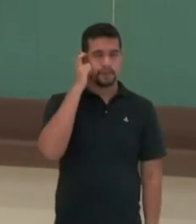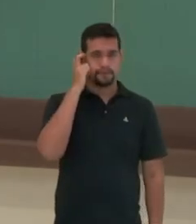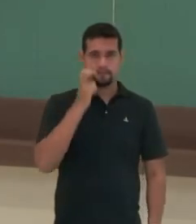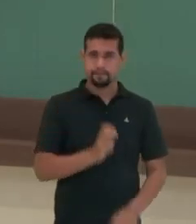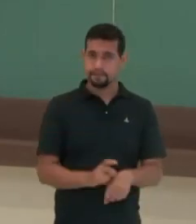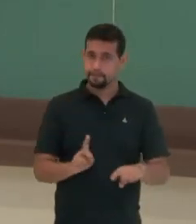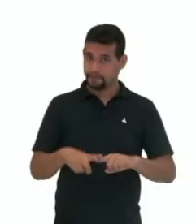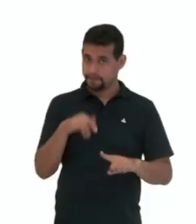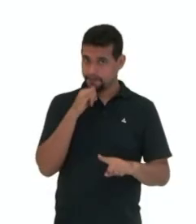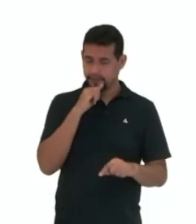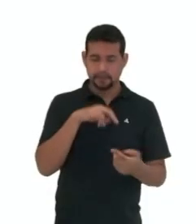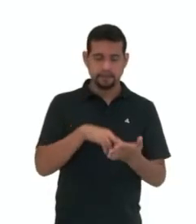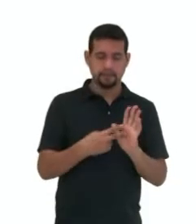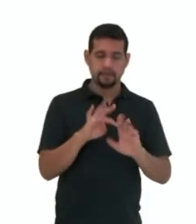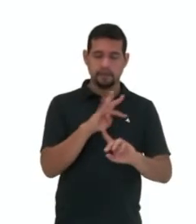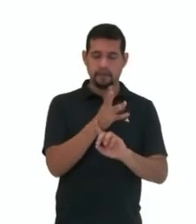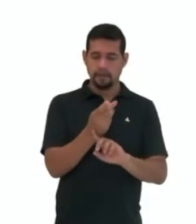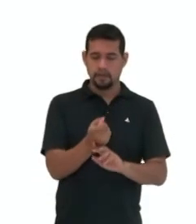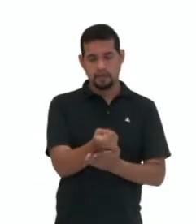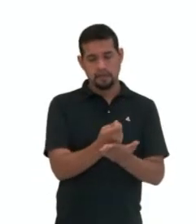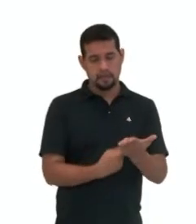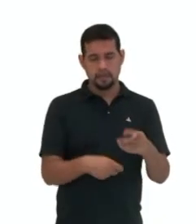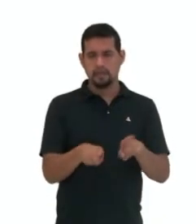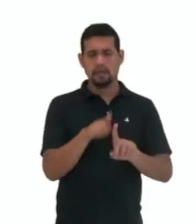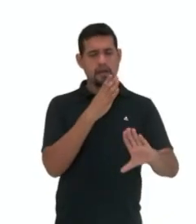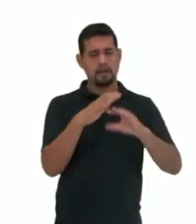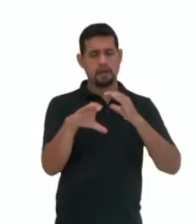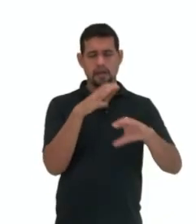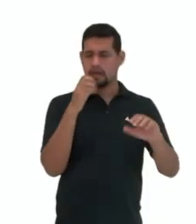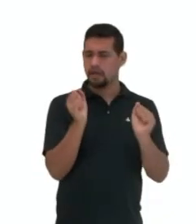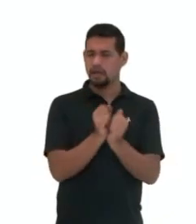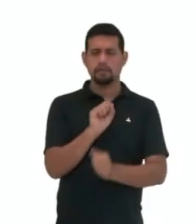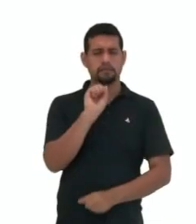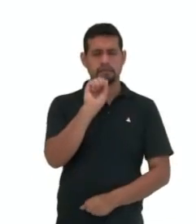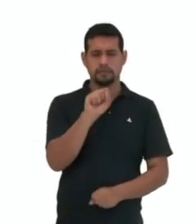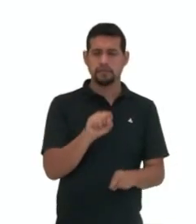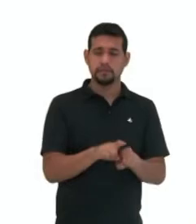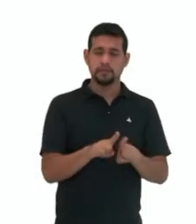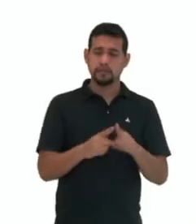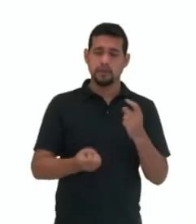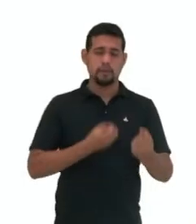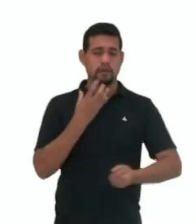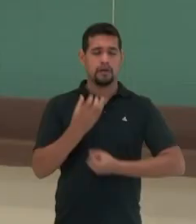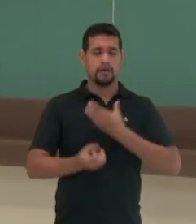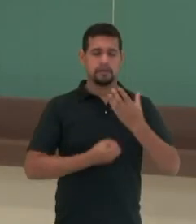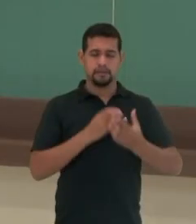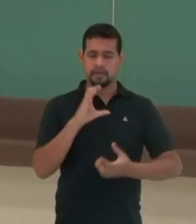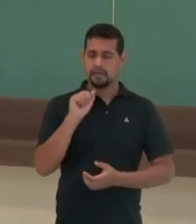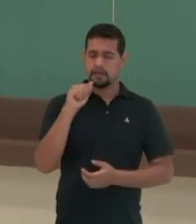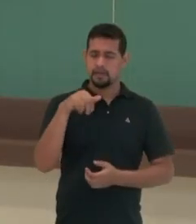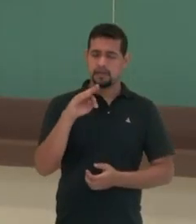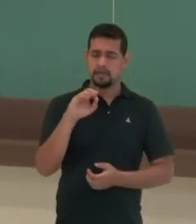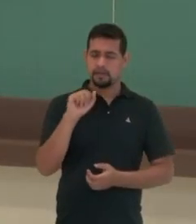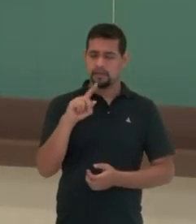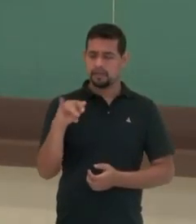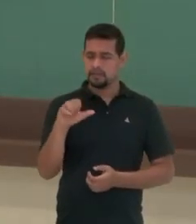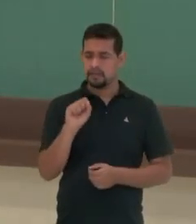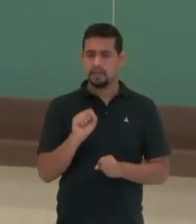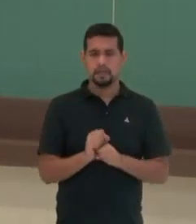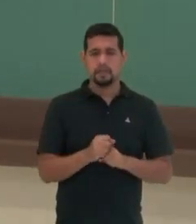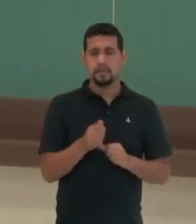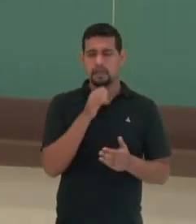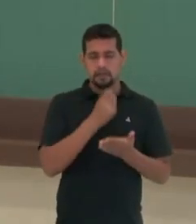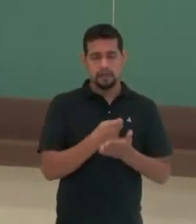Então, os trovadores eram artistas que escreviam e cantavam as cantigas através de poesias cantadas, com acompanhamento de